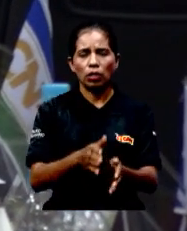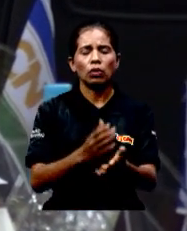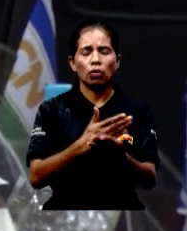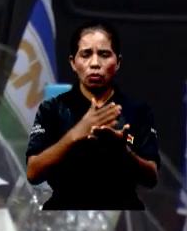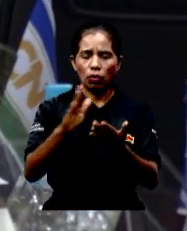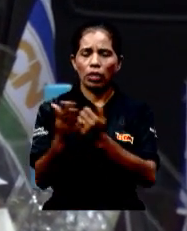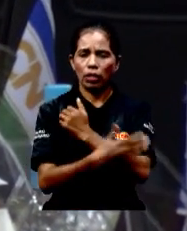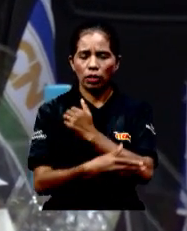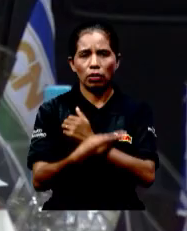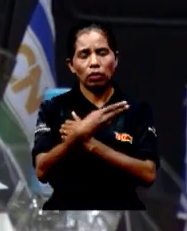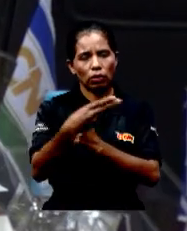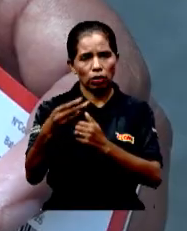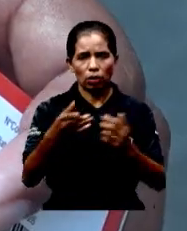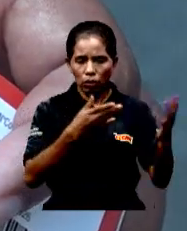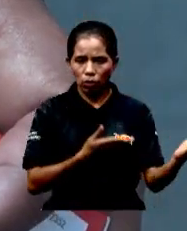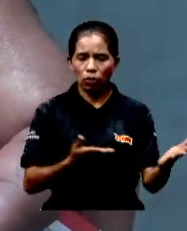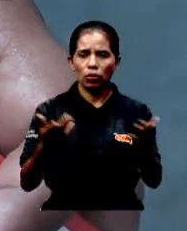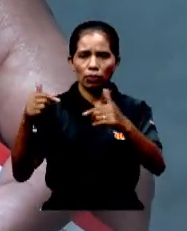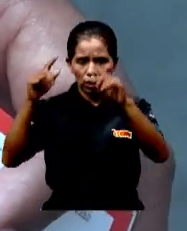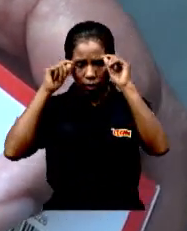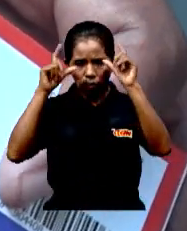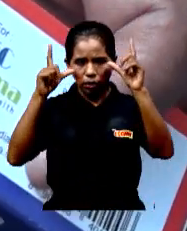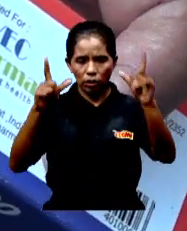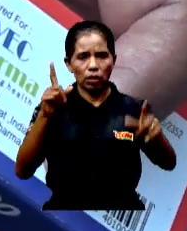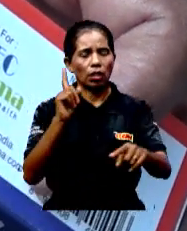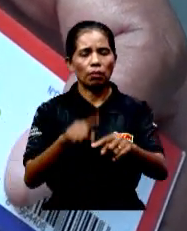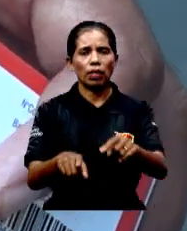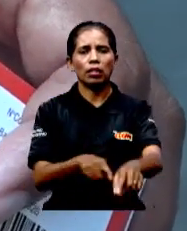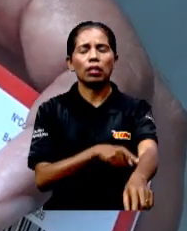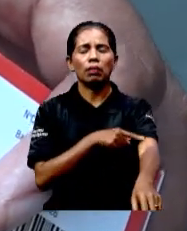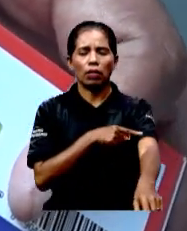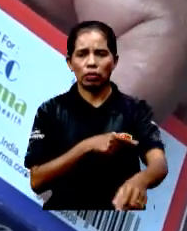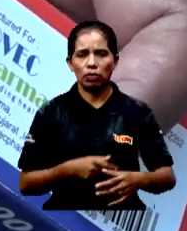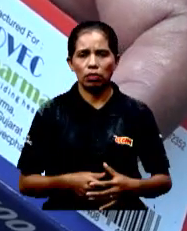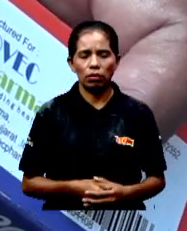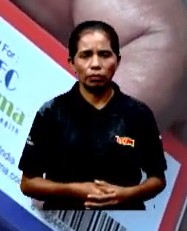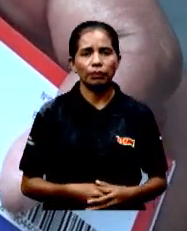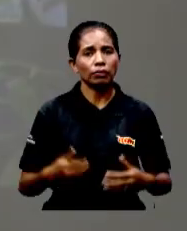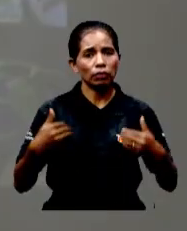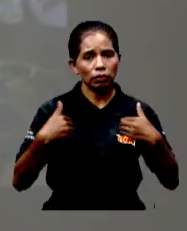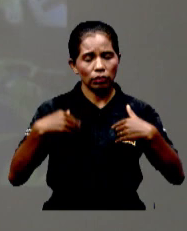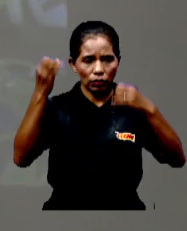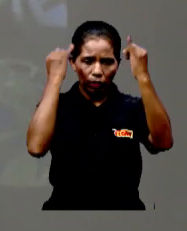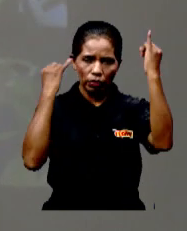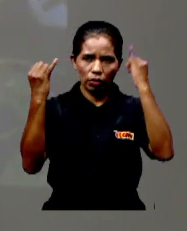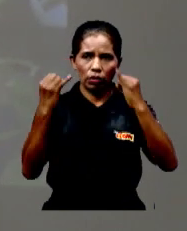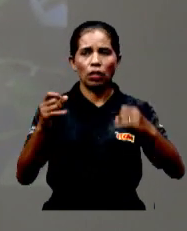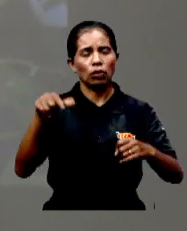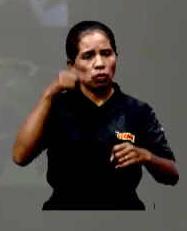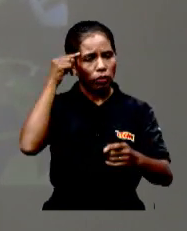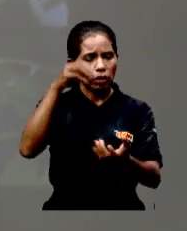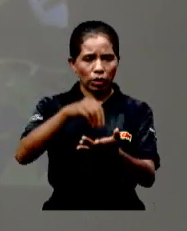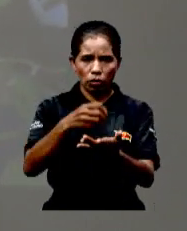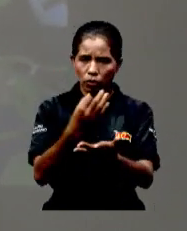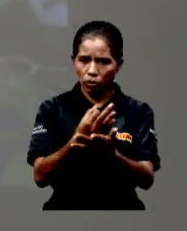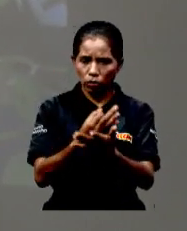Indonésia, no ne transportação mai Timor-Leste mos la belehan tempo naruk. E a informação katak, governo tau osan, Russo